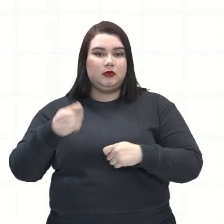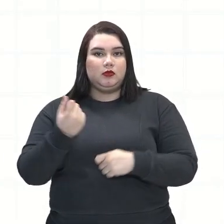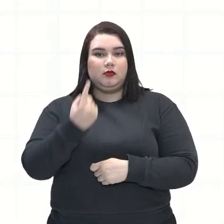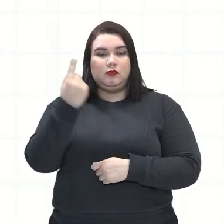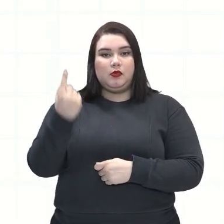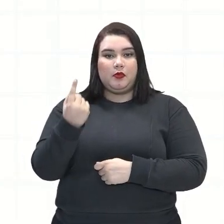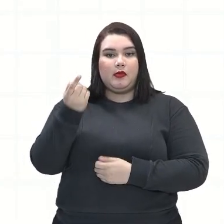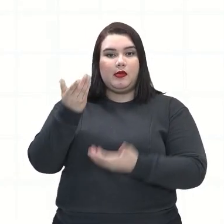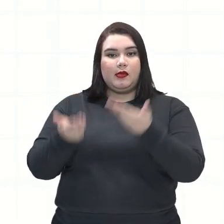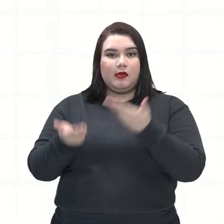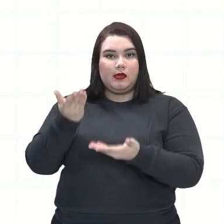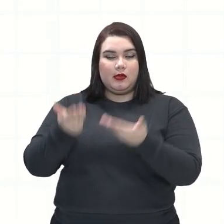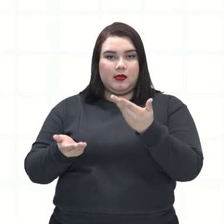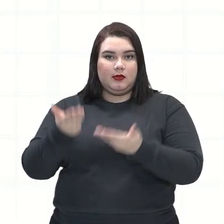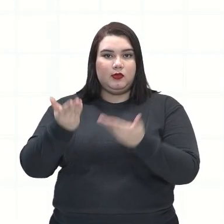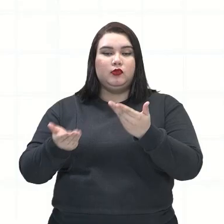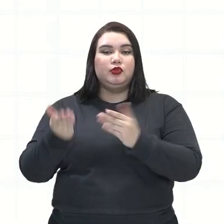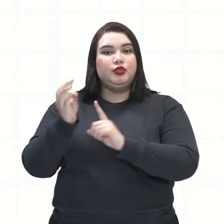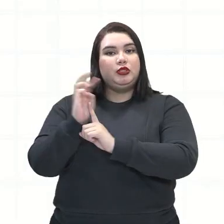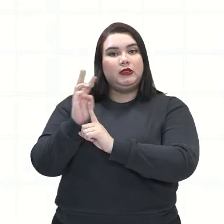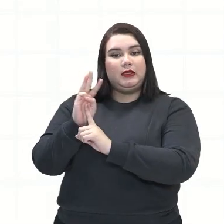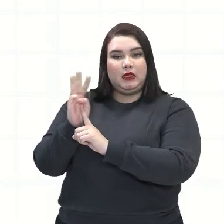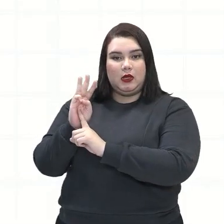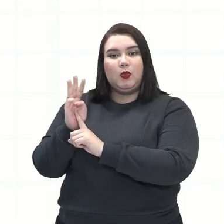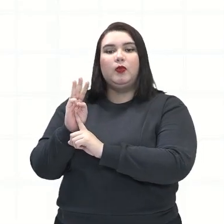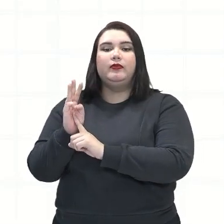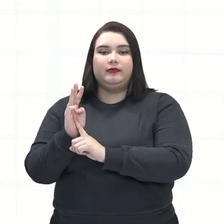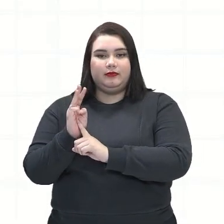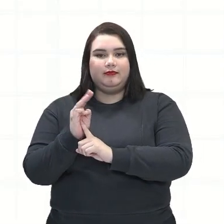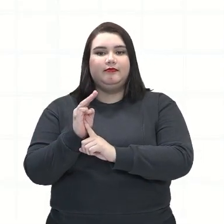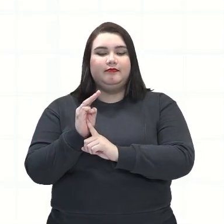flour, farinha, ok? Flour to bake.